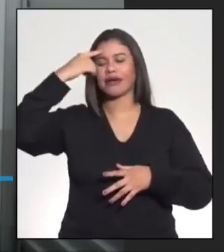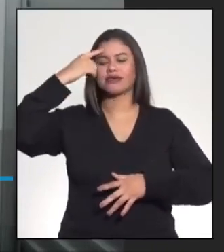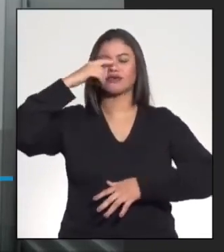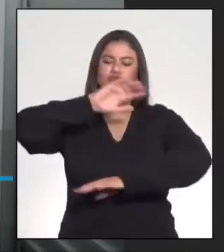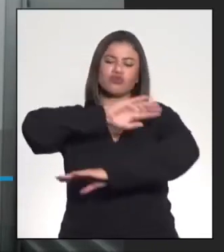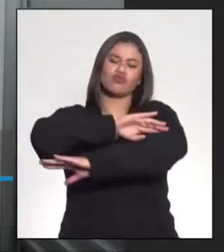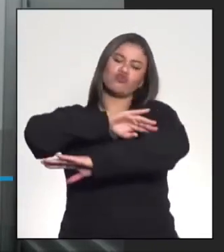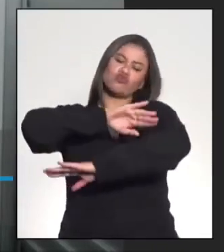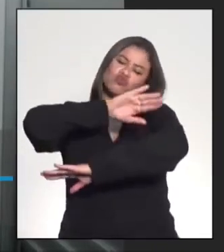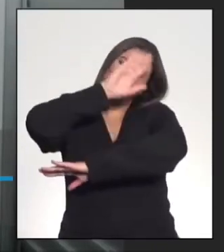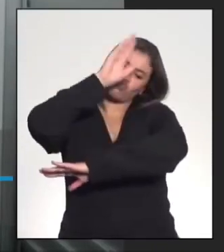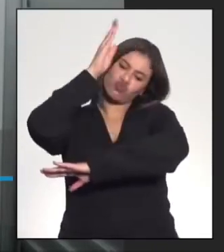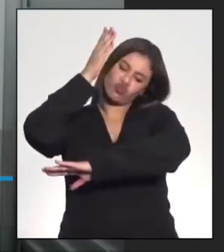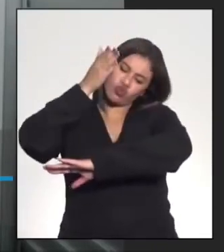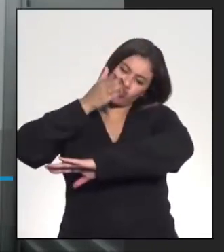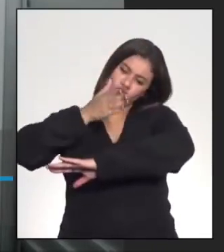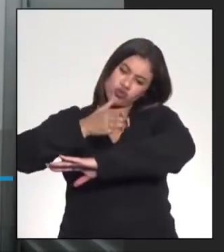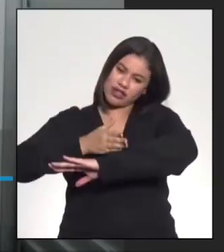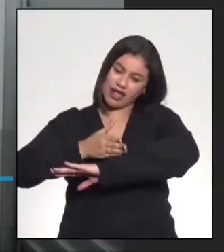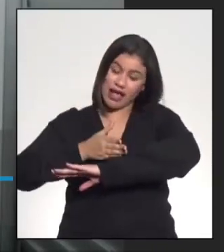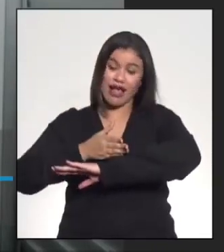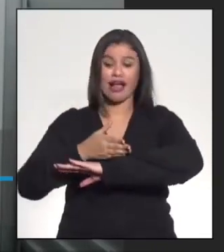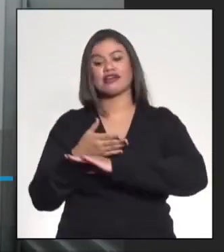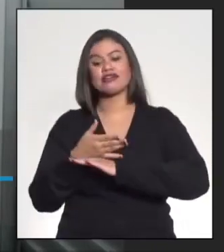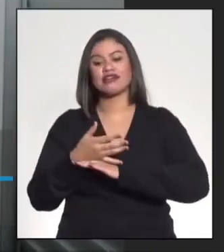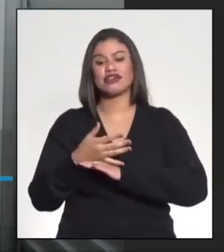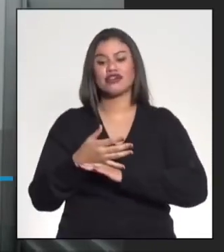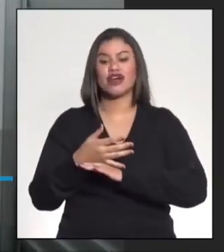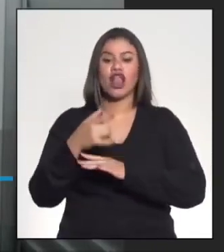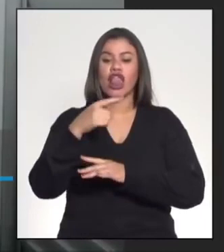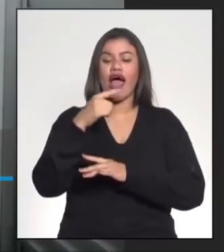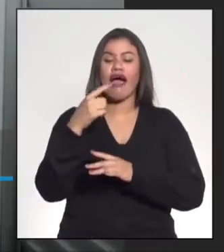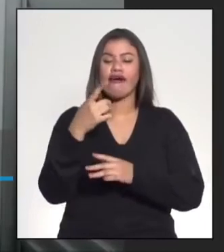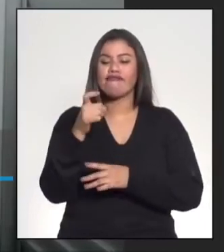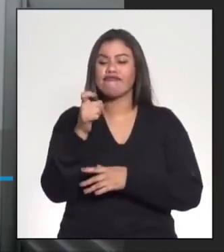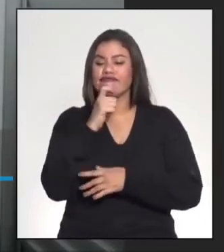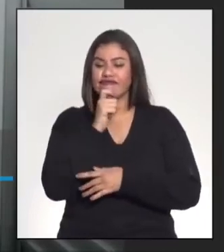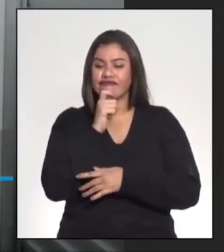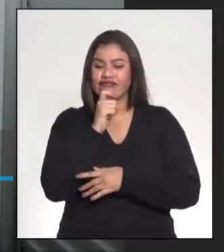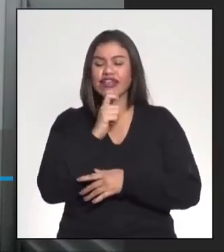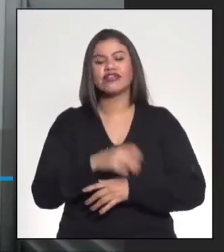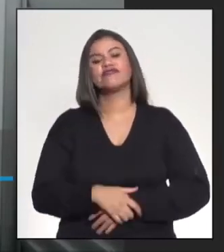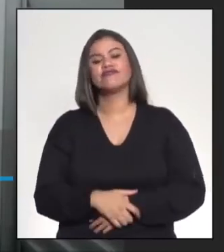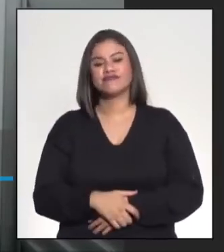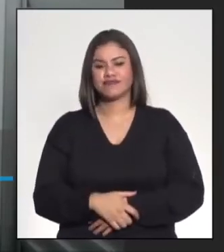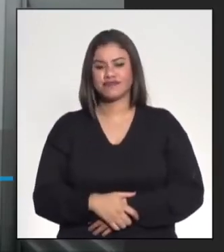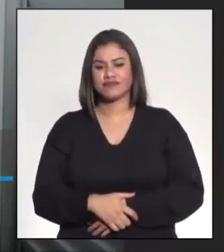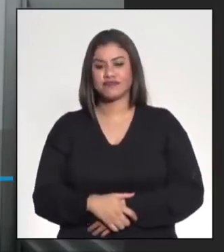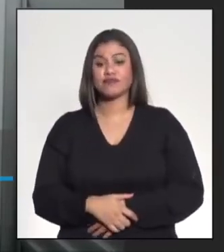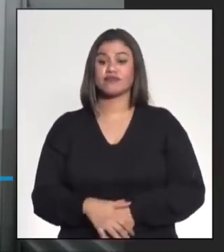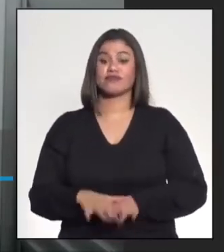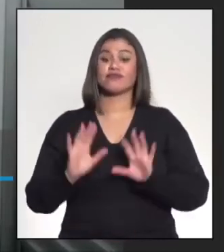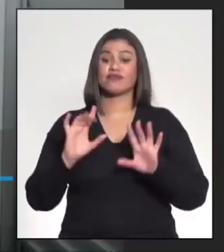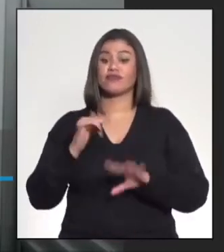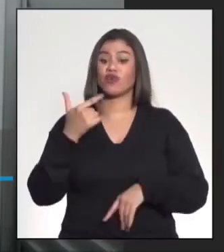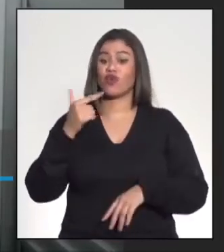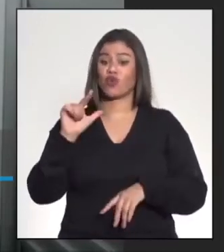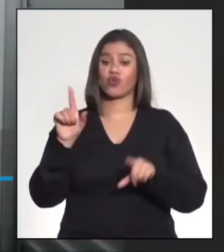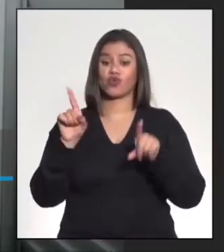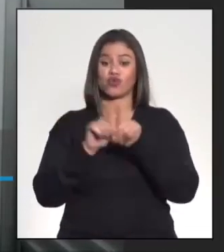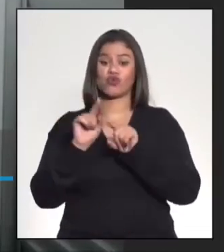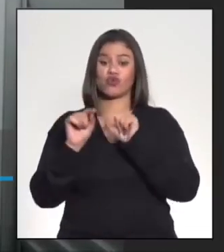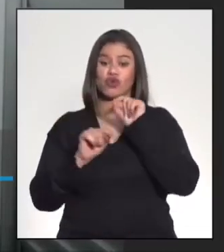verde, né? Pessoal, uma ideia que me ocorreu aqui é que um videoclipe, ele pode ser também, é uma forma